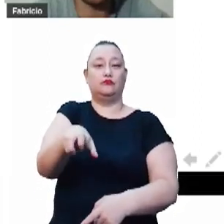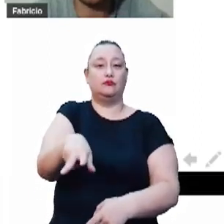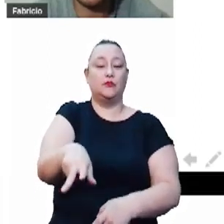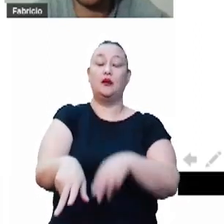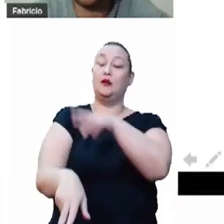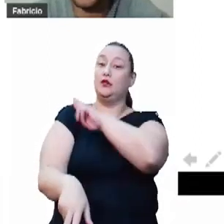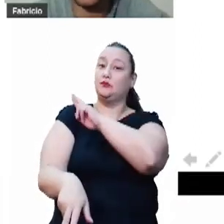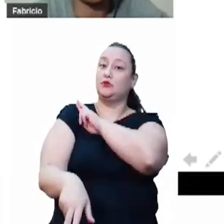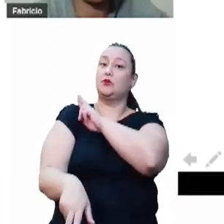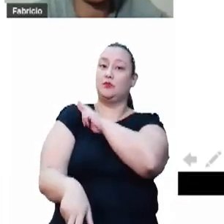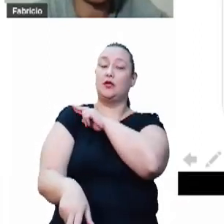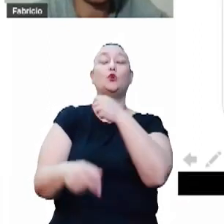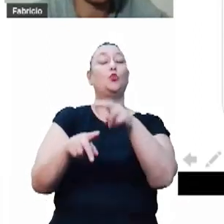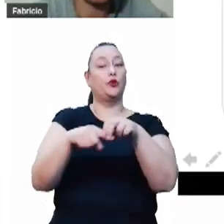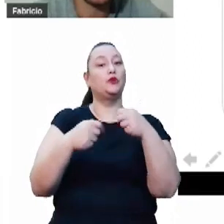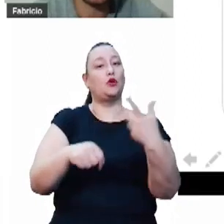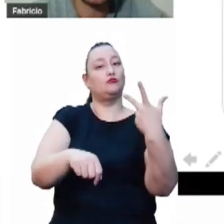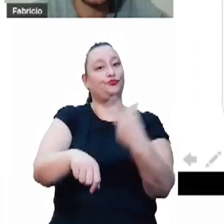perna com o joelho, tá?